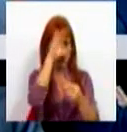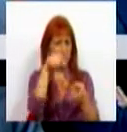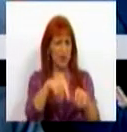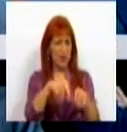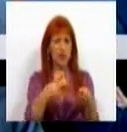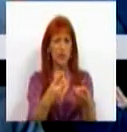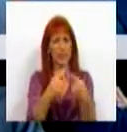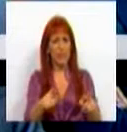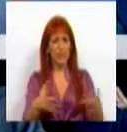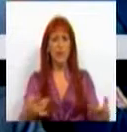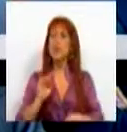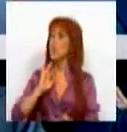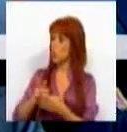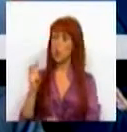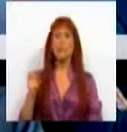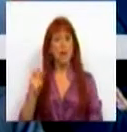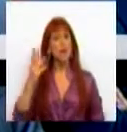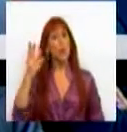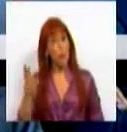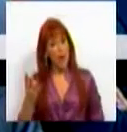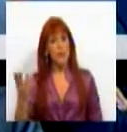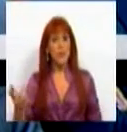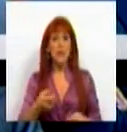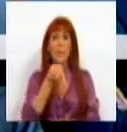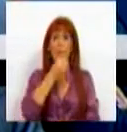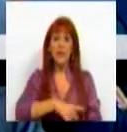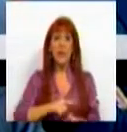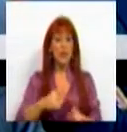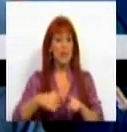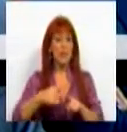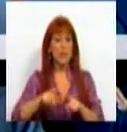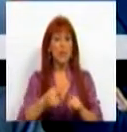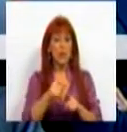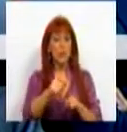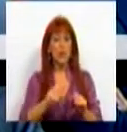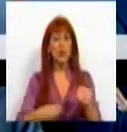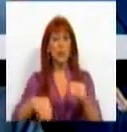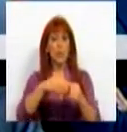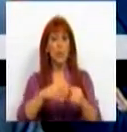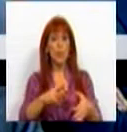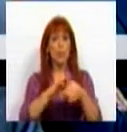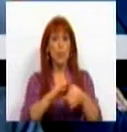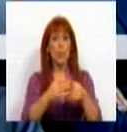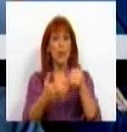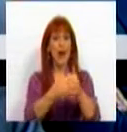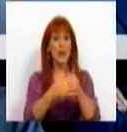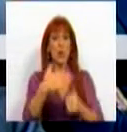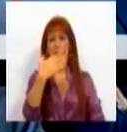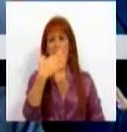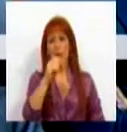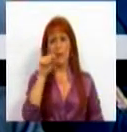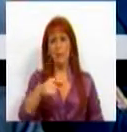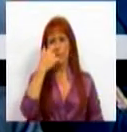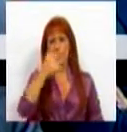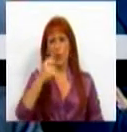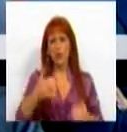Estado. Nos últimos 4 anos, perderam a prestação de complemento solidário para idosos 70 mil